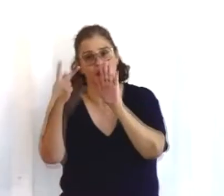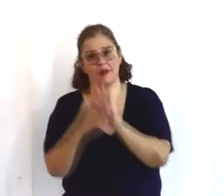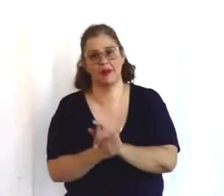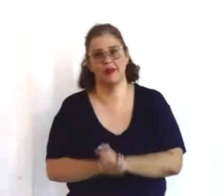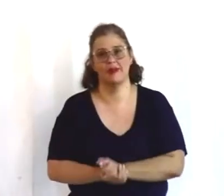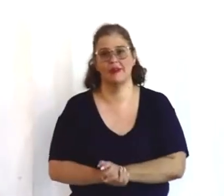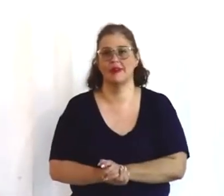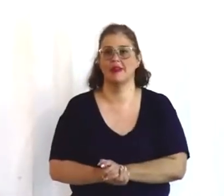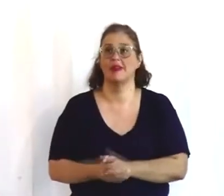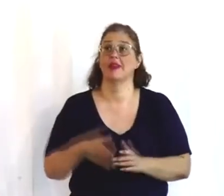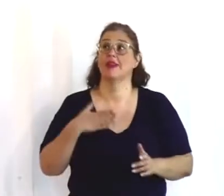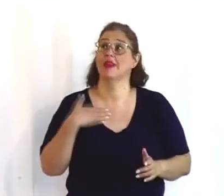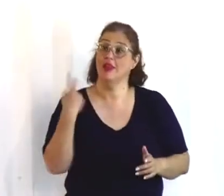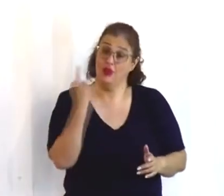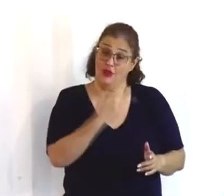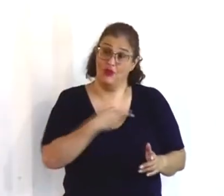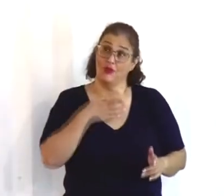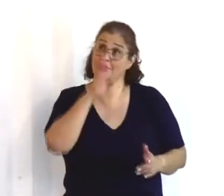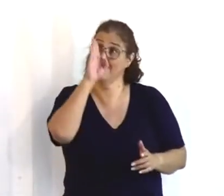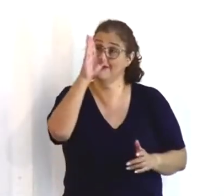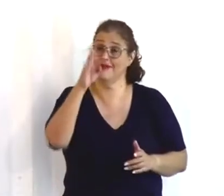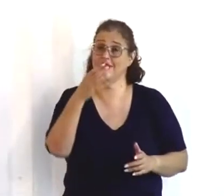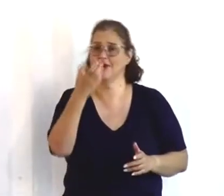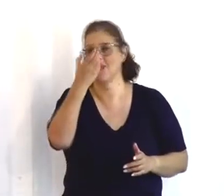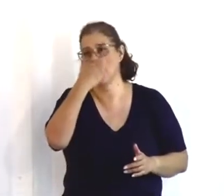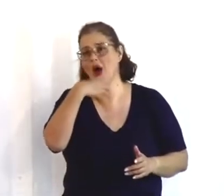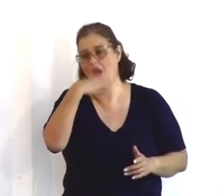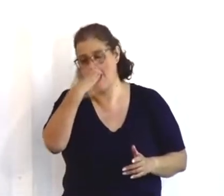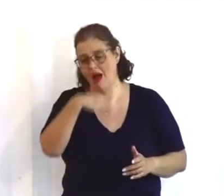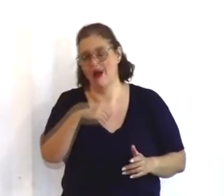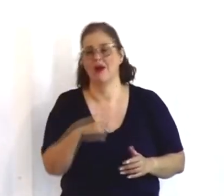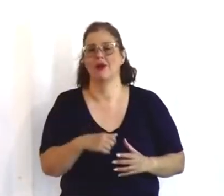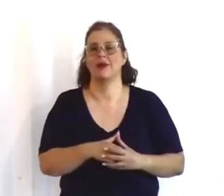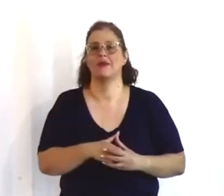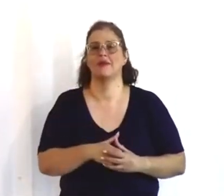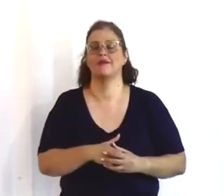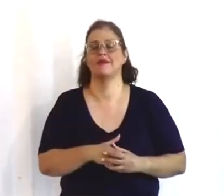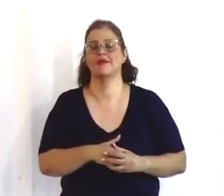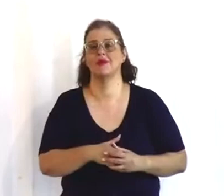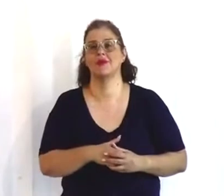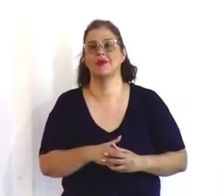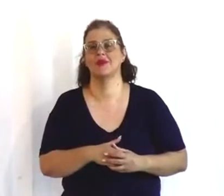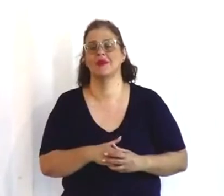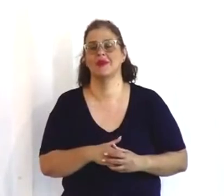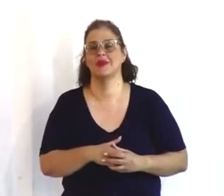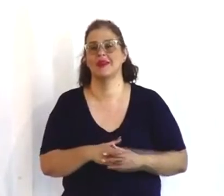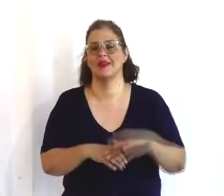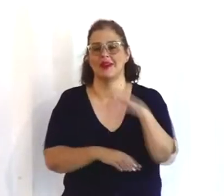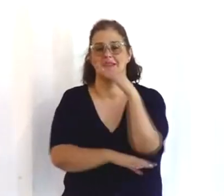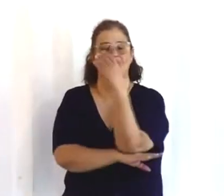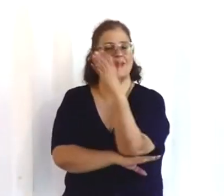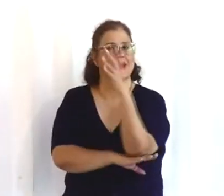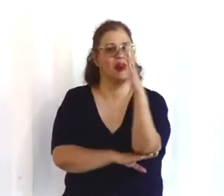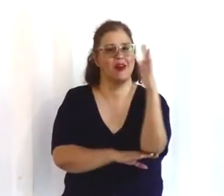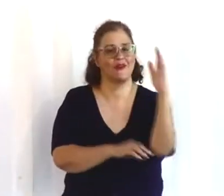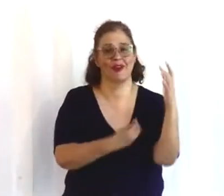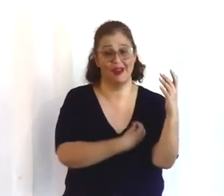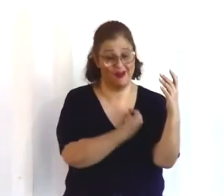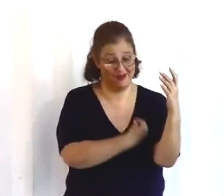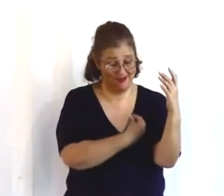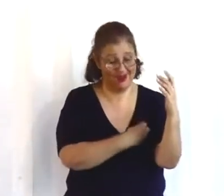da árvore da vida. Eu não vou ler agora, mas você pode depois ir lá em Apocalipse capítulo 22 e há também